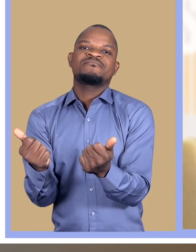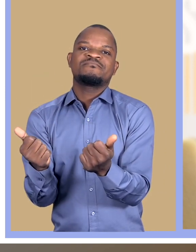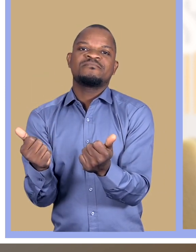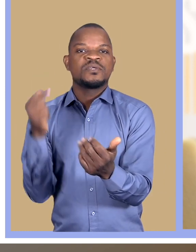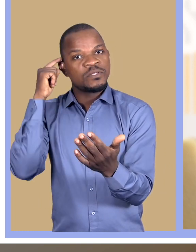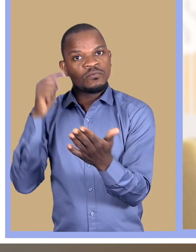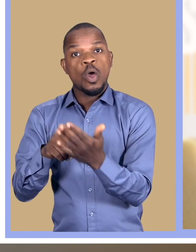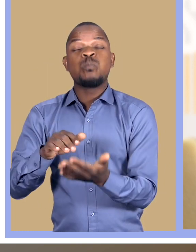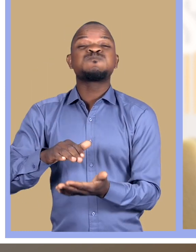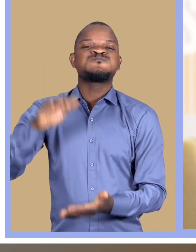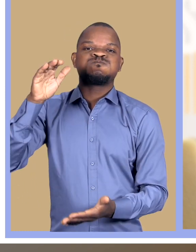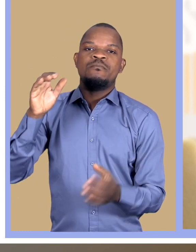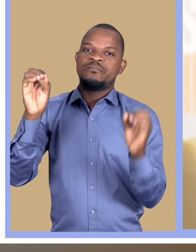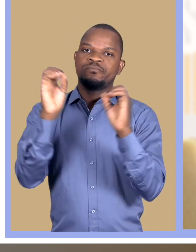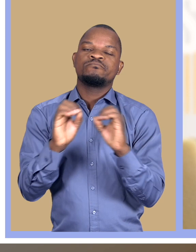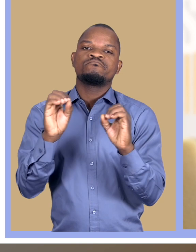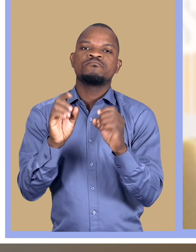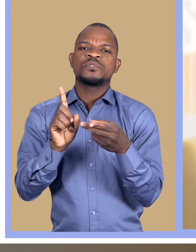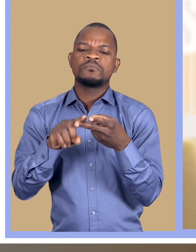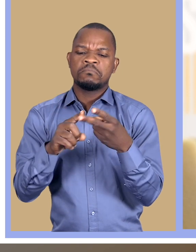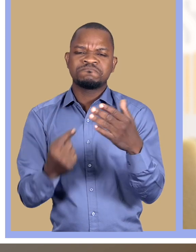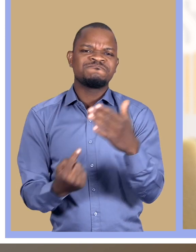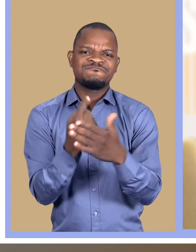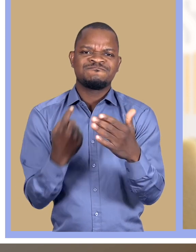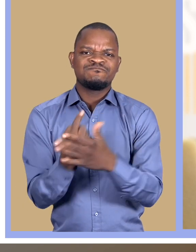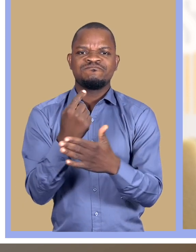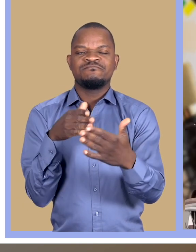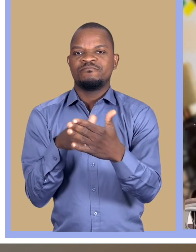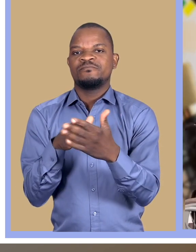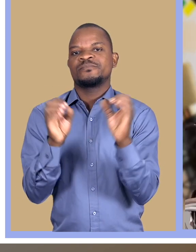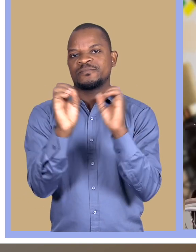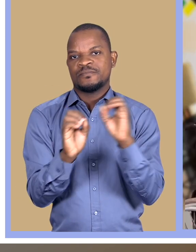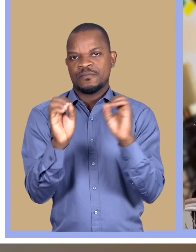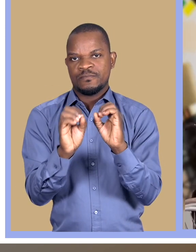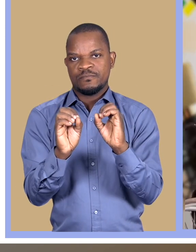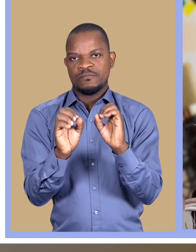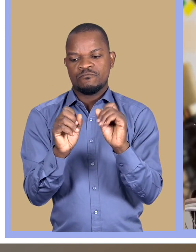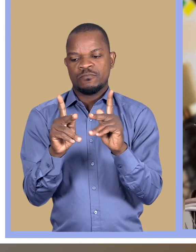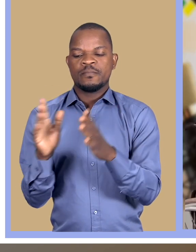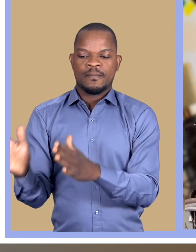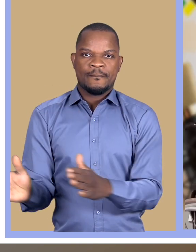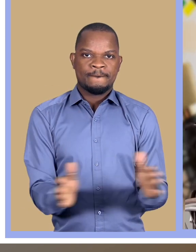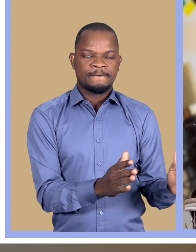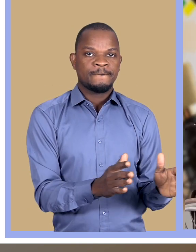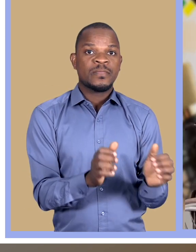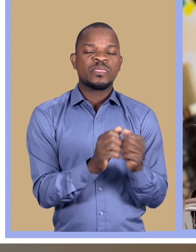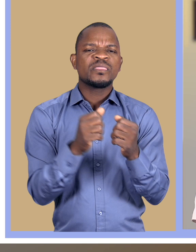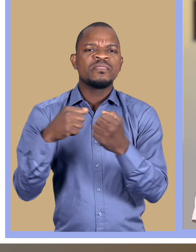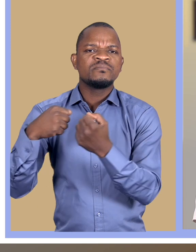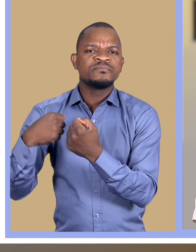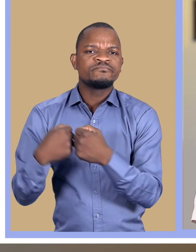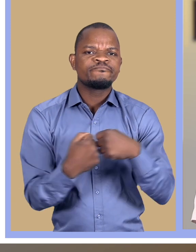teríamos tantos problemas quanto nós temos agora. Então, é o caminho certo para isso. E quais são os principais